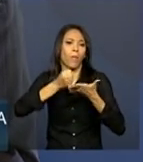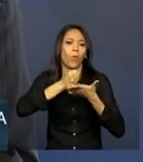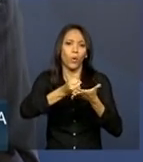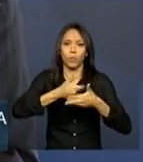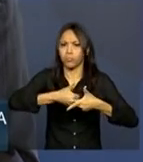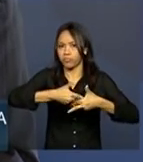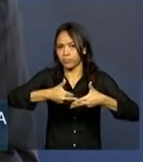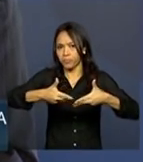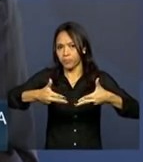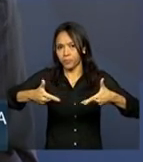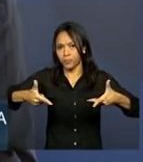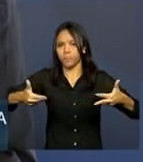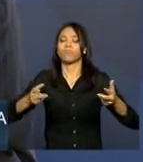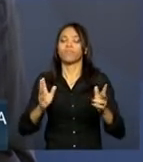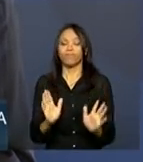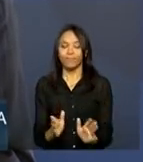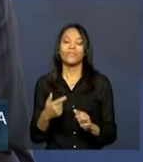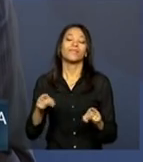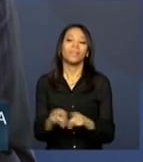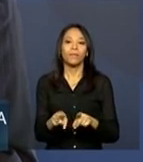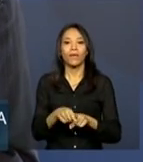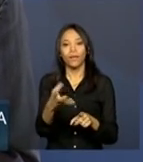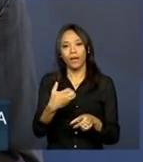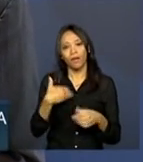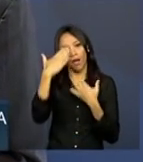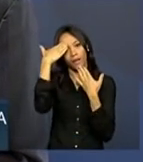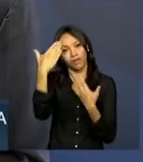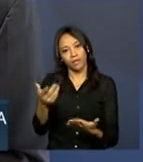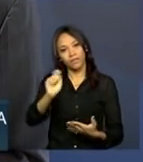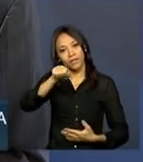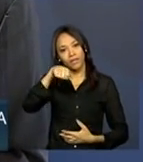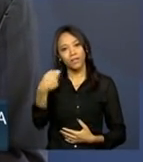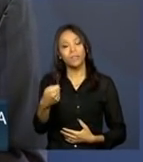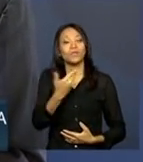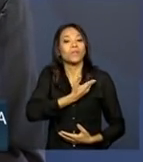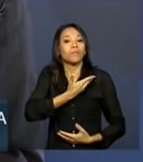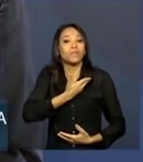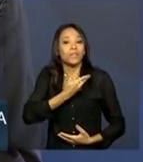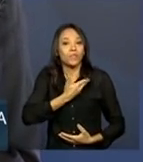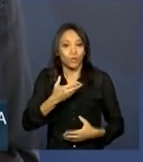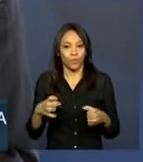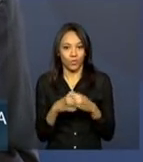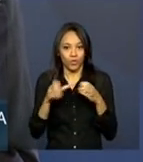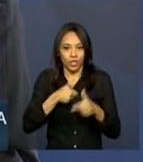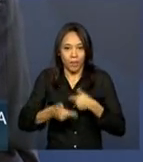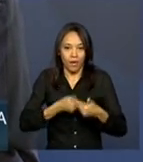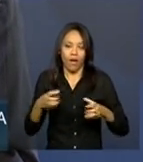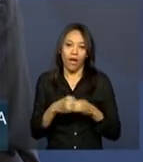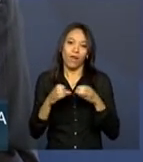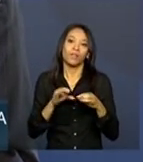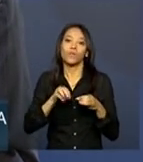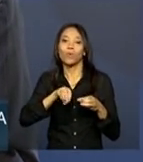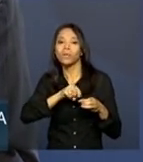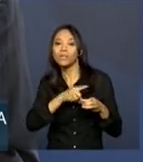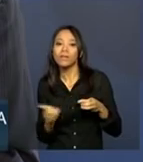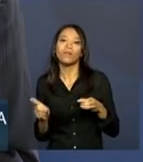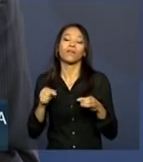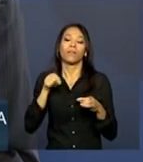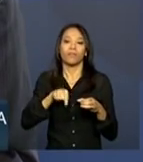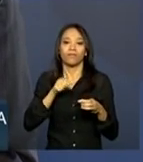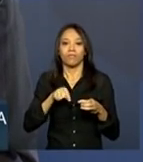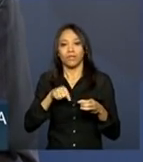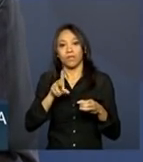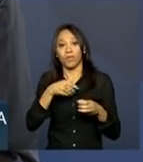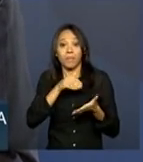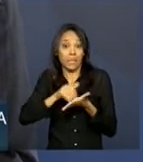na estrutura Quero agradecer também em nome dos meus colegas de comissão os ministros e órgãos a eles subordinados